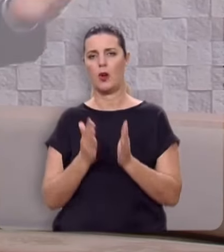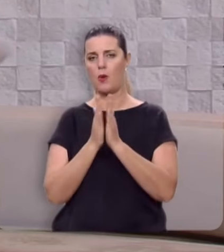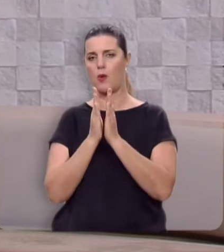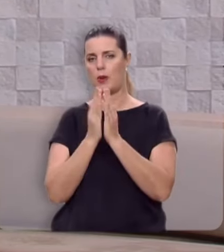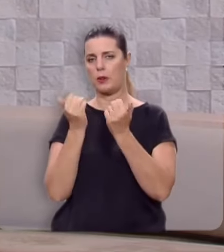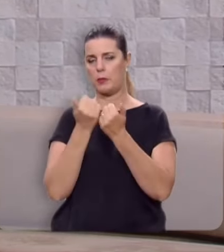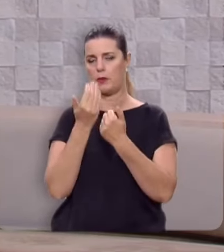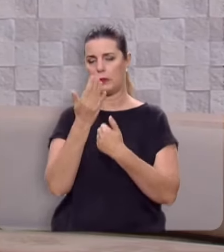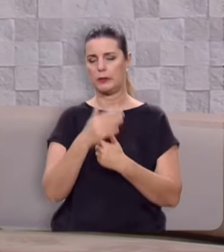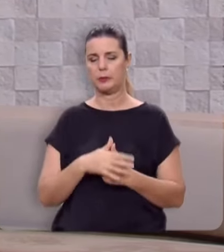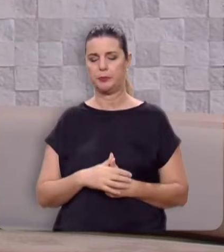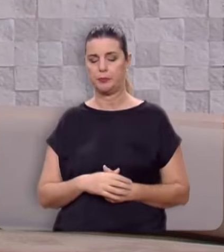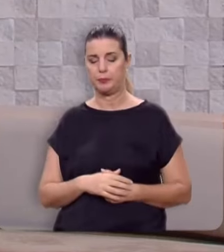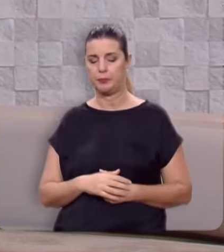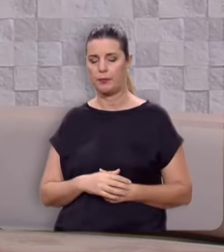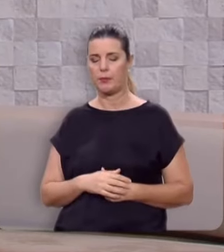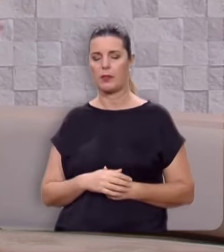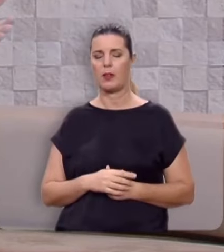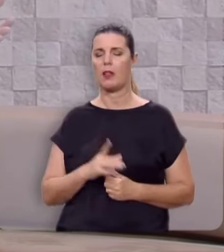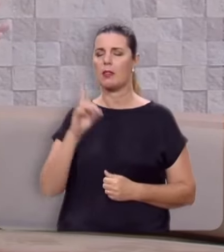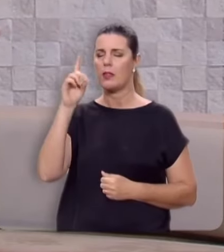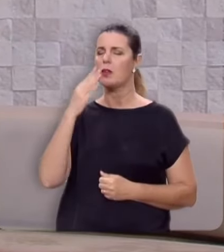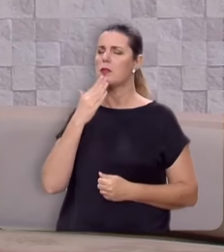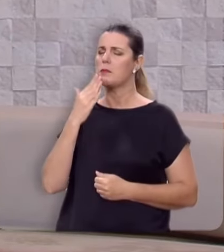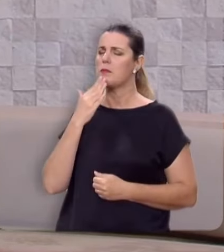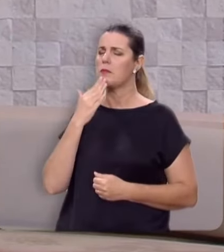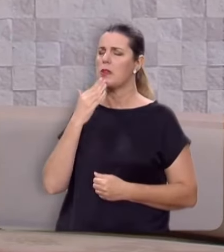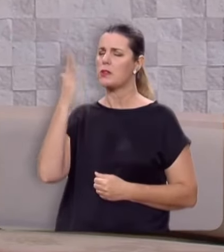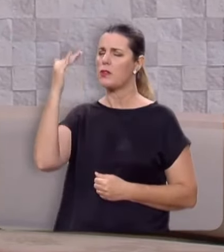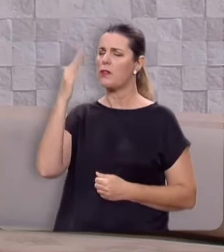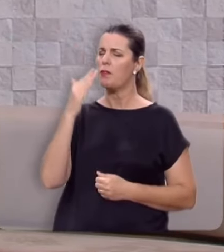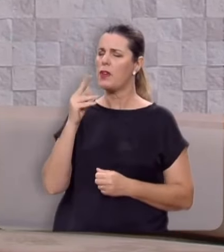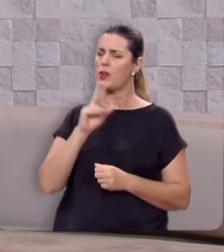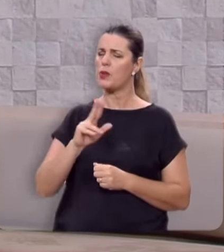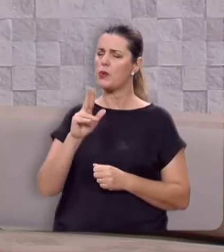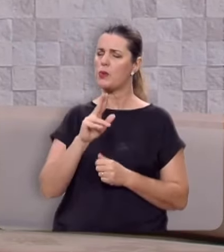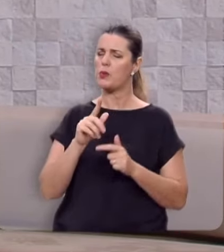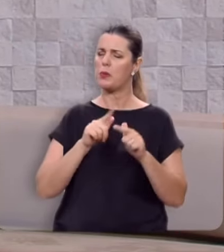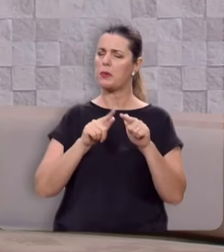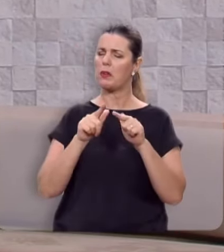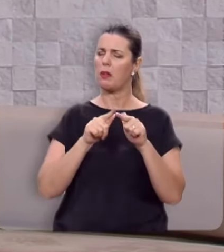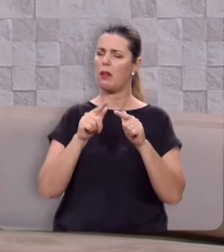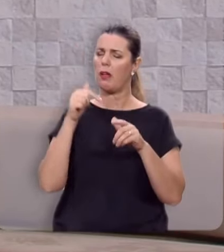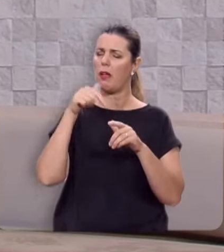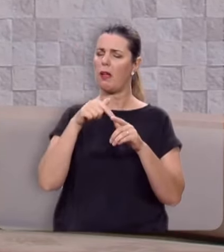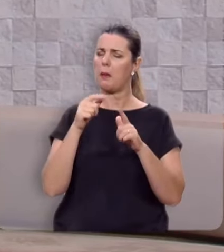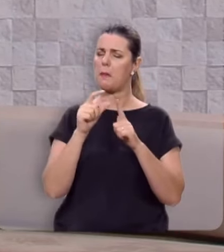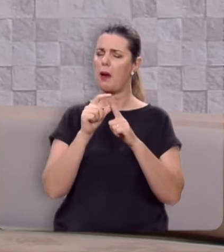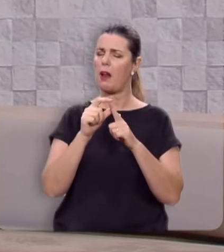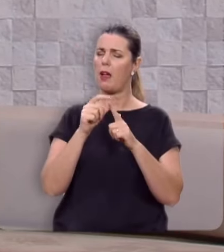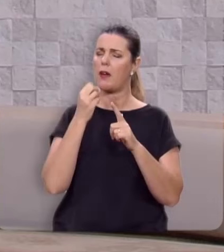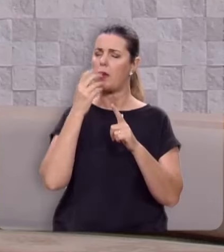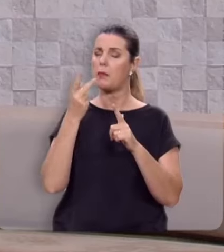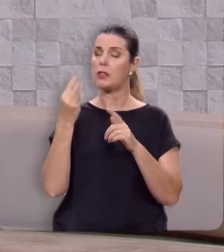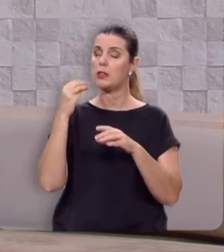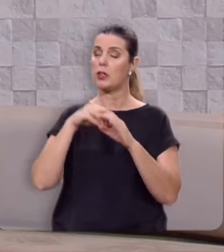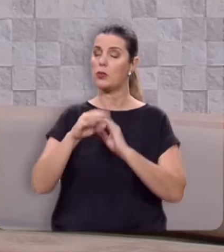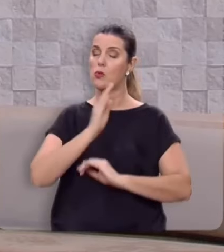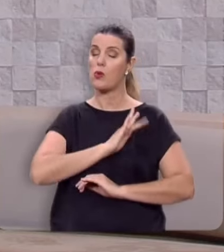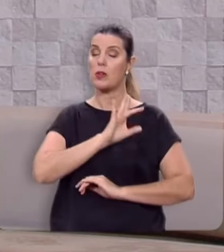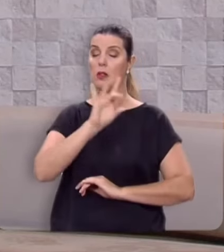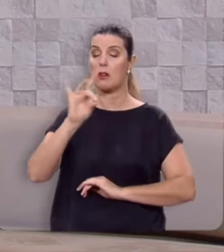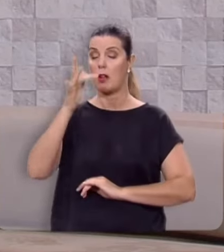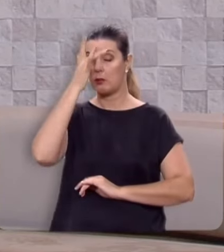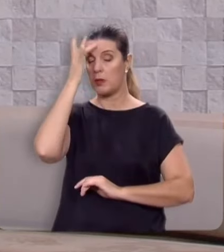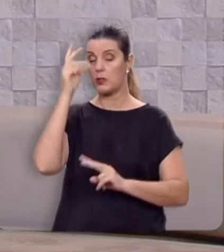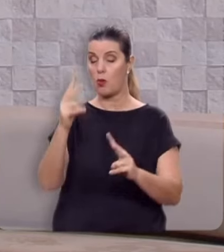orar com você nesse momento. Deus, eu te peço que tu apliques a tua palavra bem ao coração daqueles que estão nos